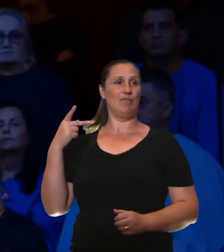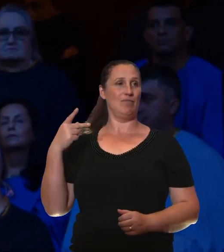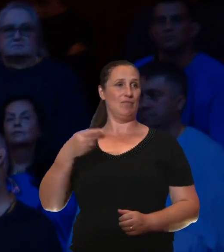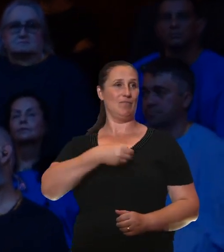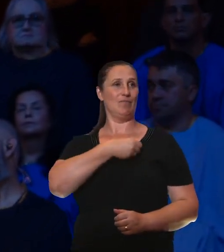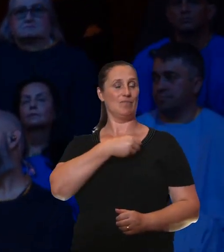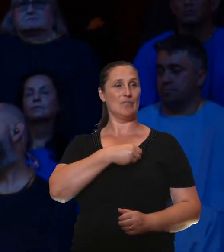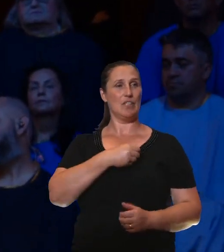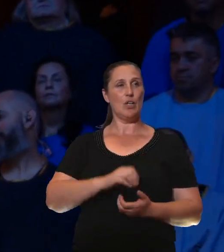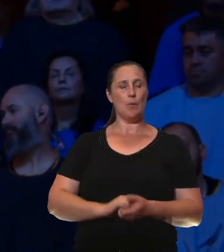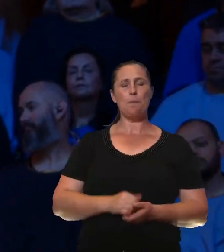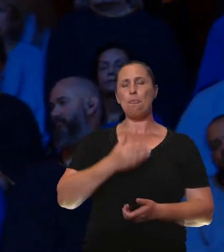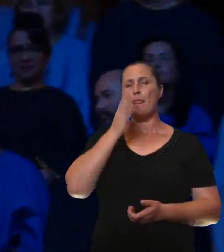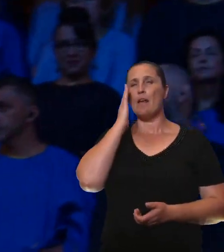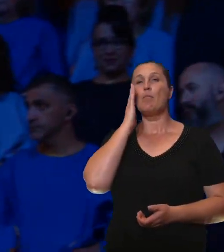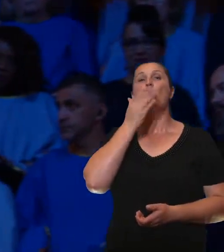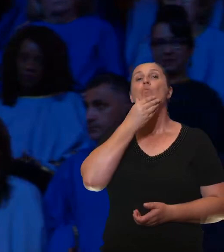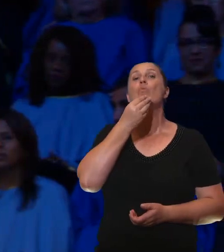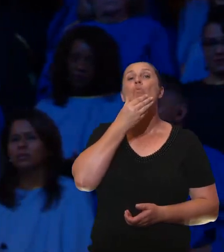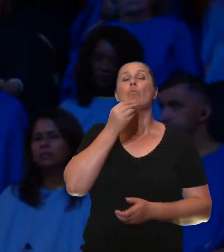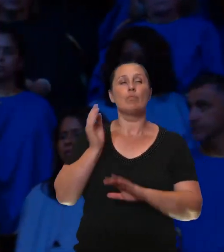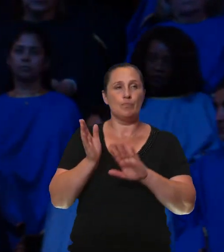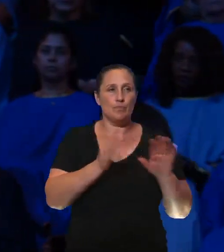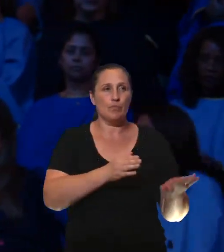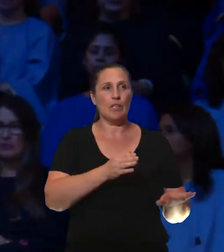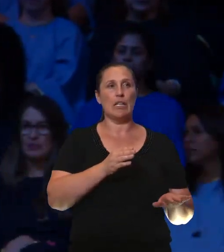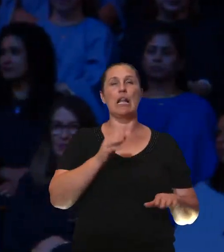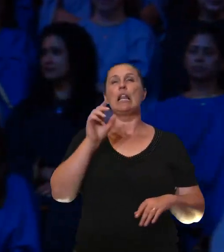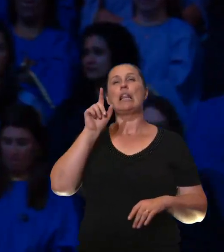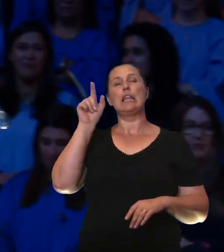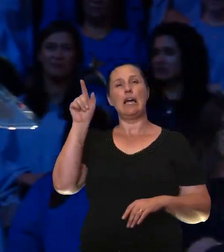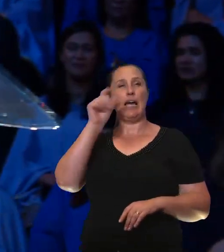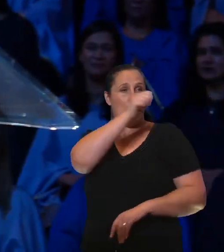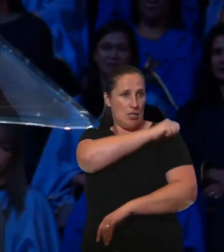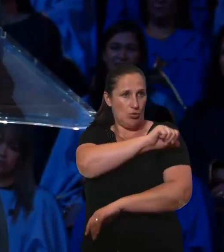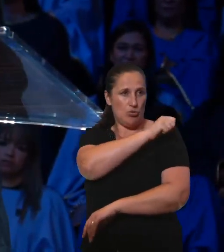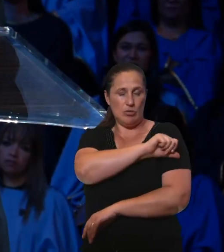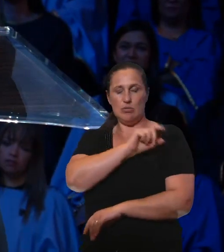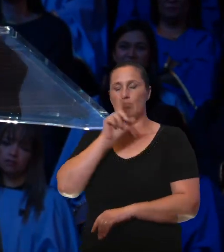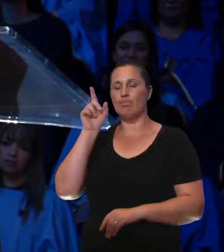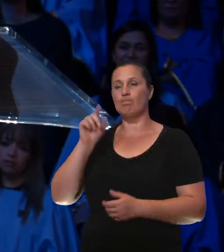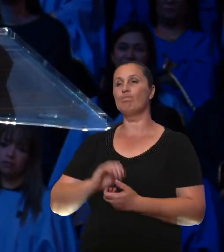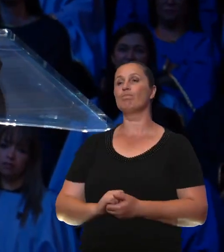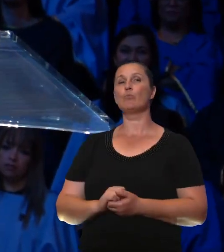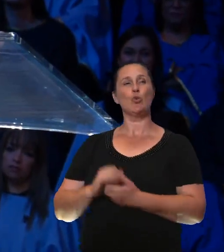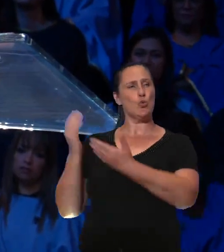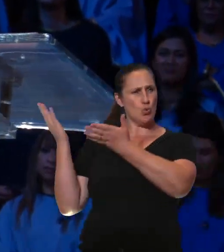Caio, um jovem da nossa igreja, do Rio de Janeiro, veio para a nossa igreja.